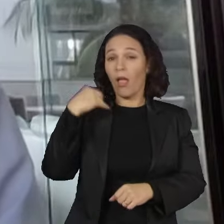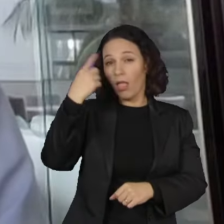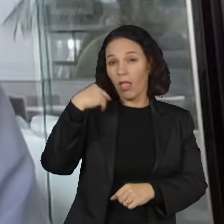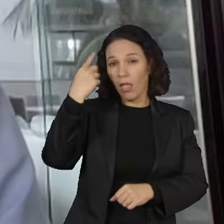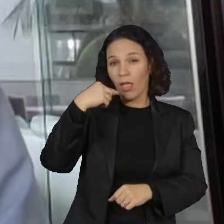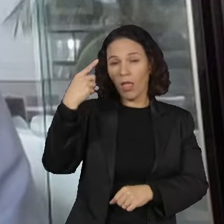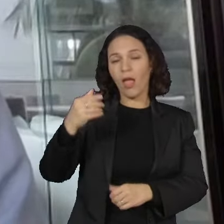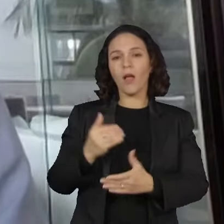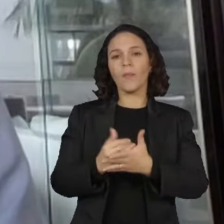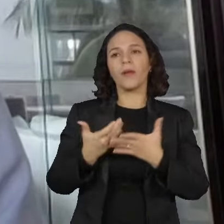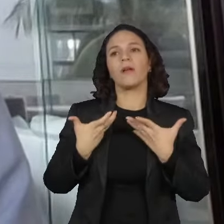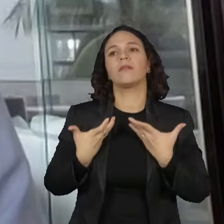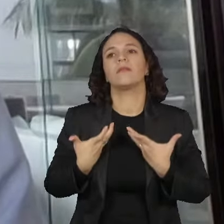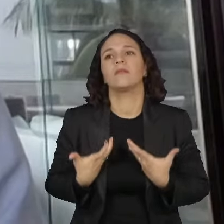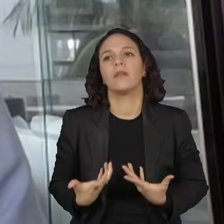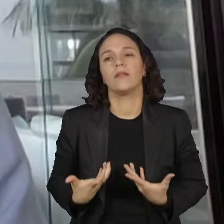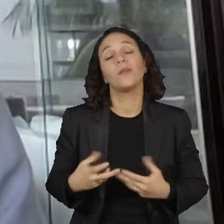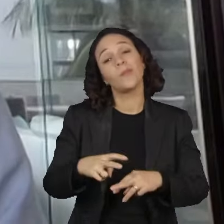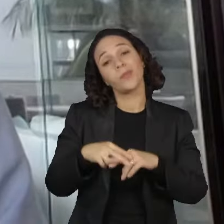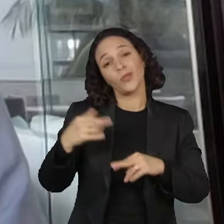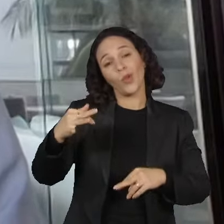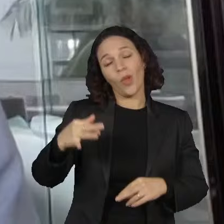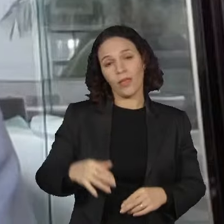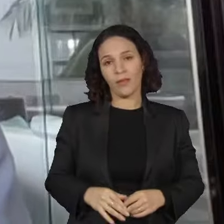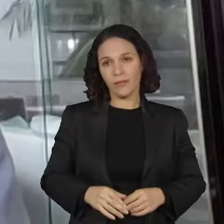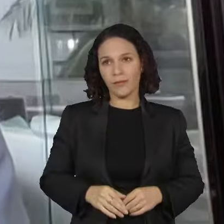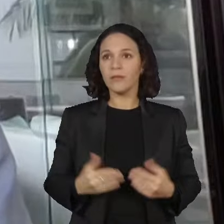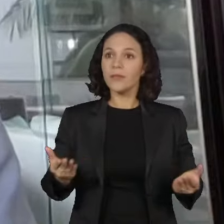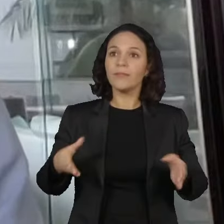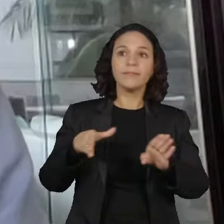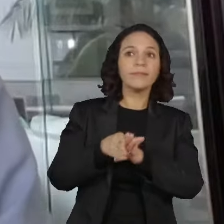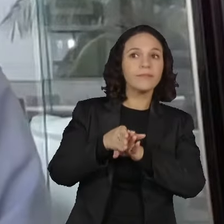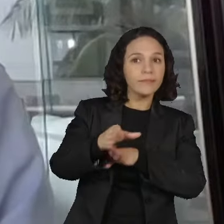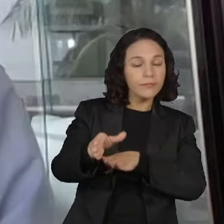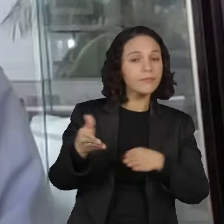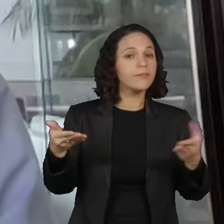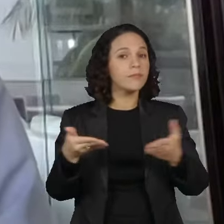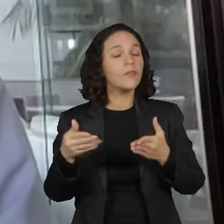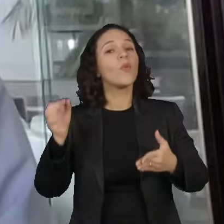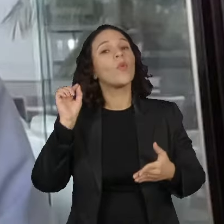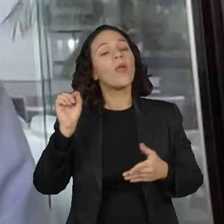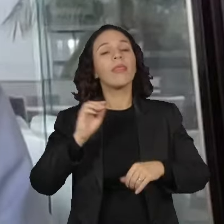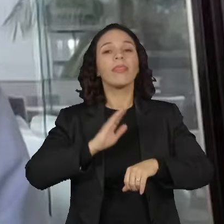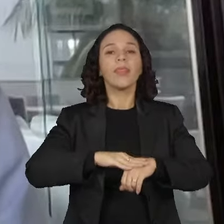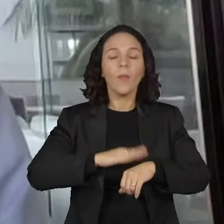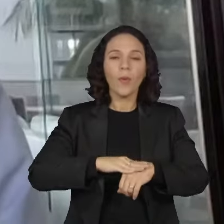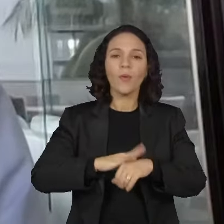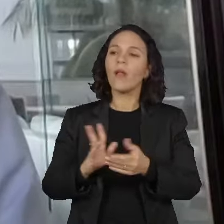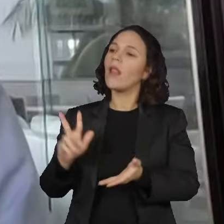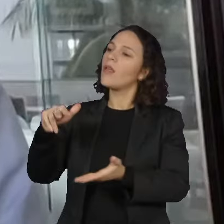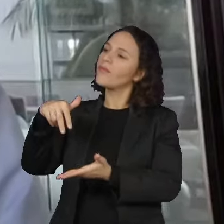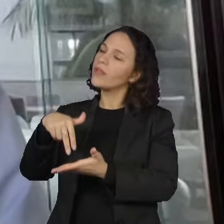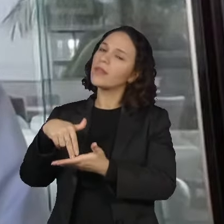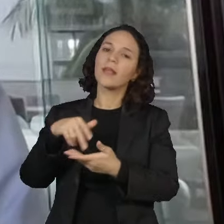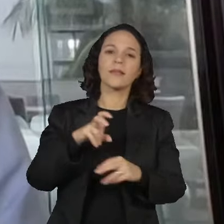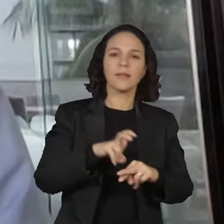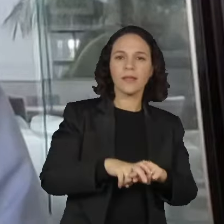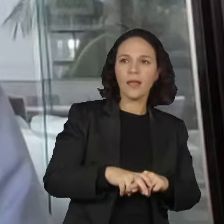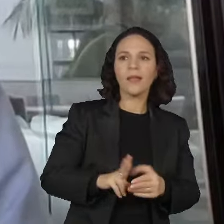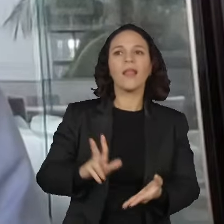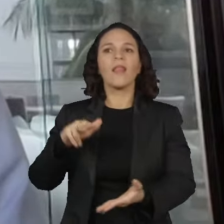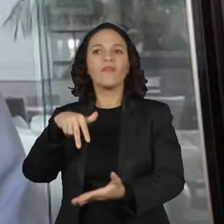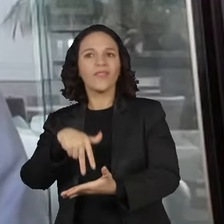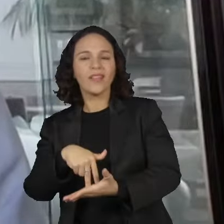entra em fadiga e isso pode causar dor. Então, a recomendação hoje é que você fracione esses períodos que você fica